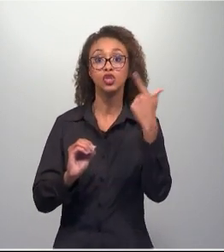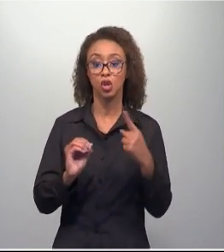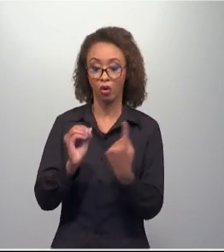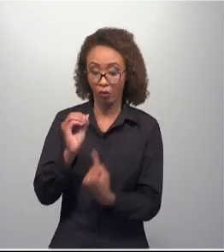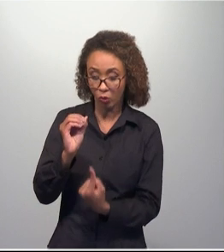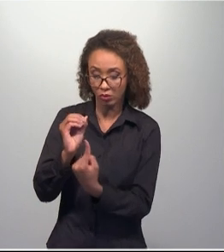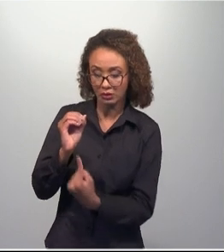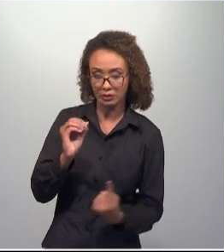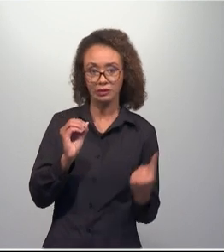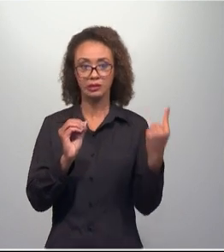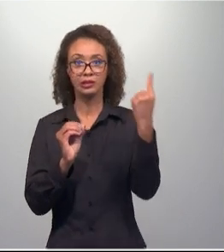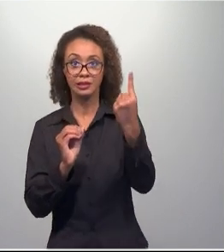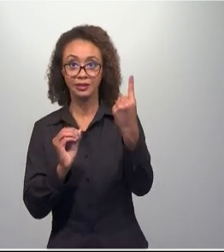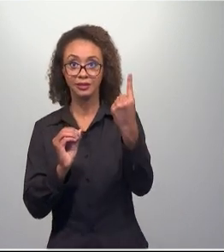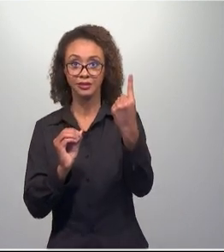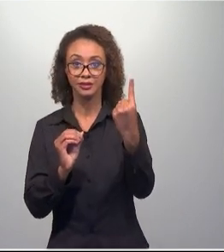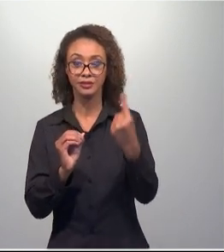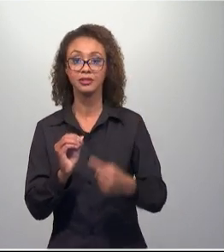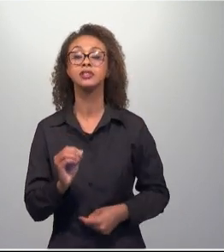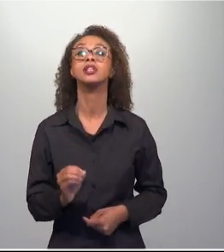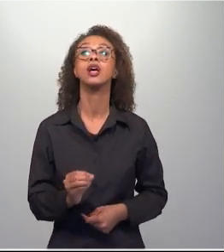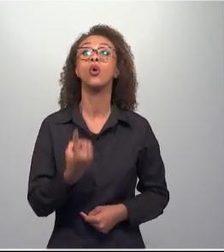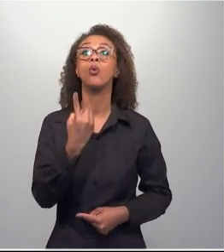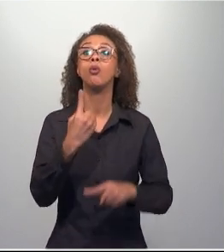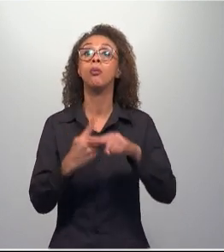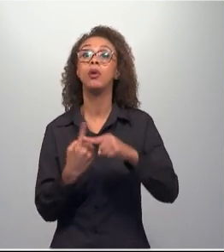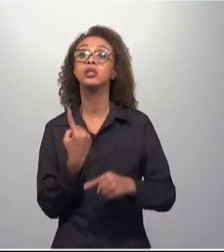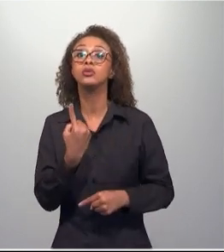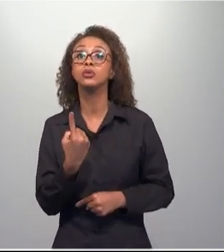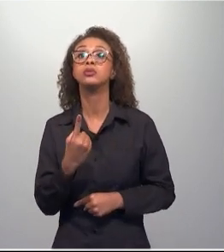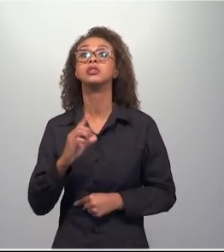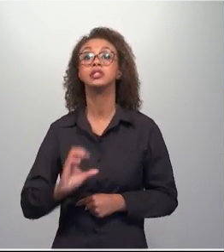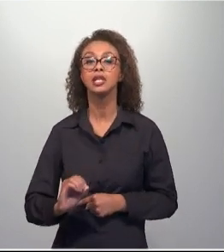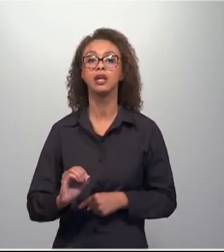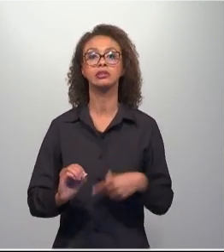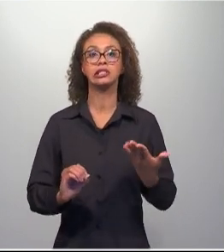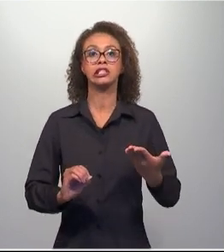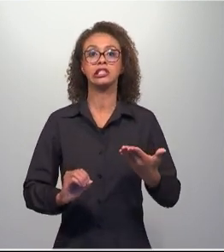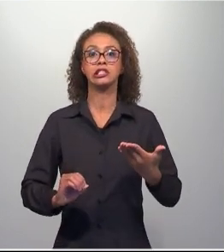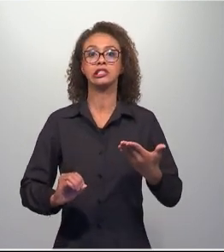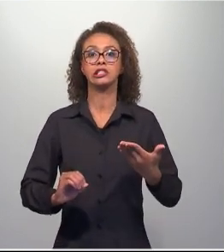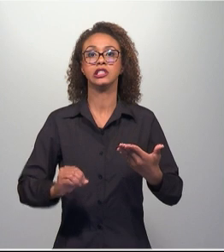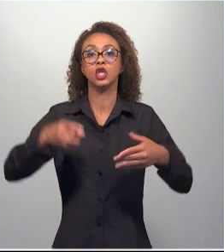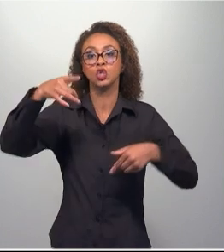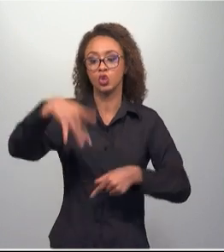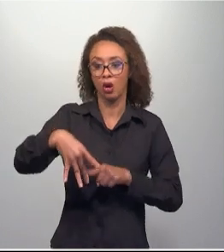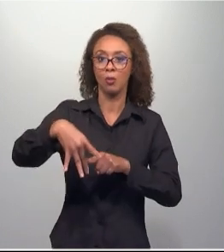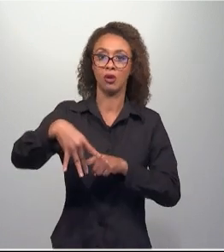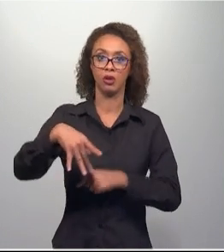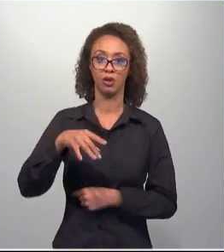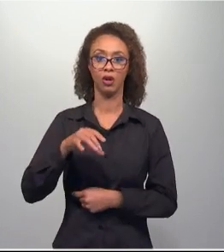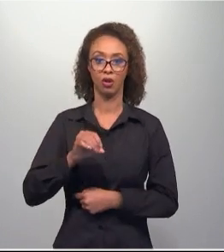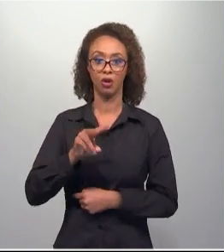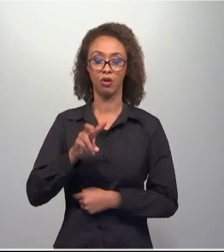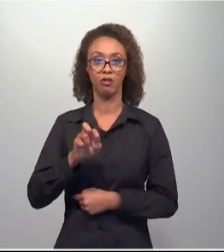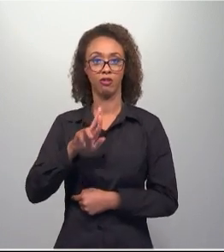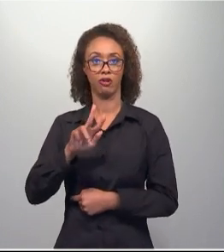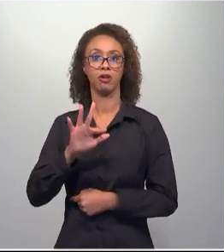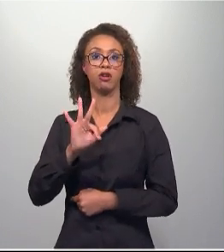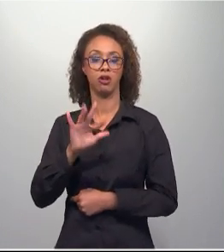um mais um 0 e teve um overflow da minha operação que está aqui é o meu